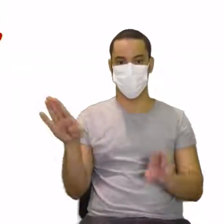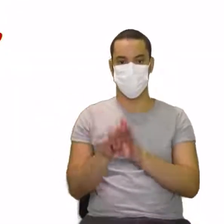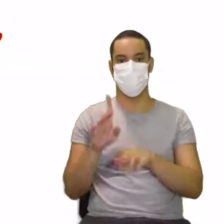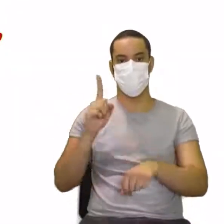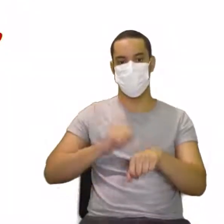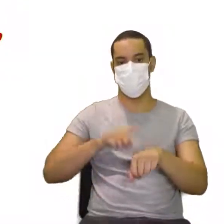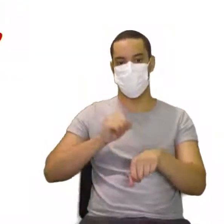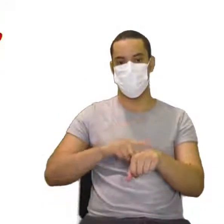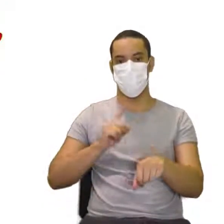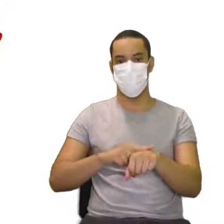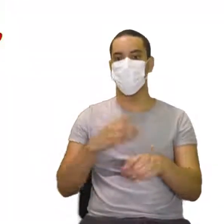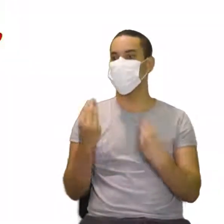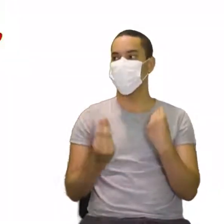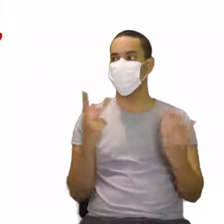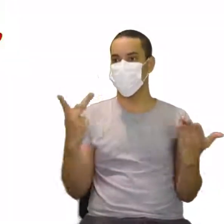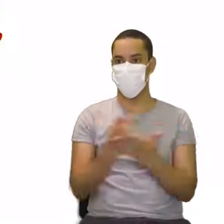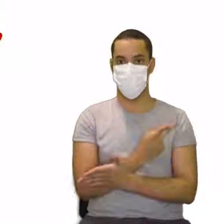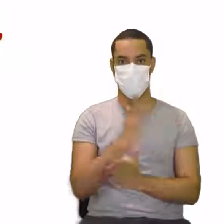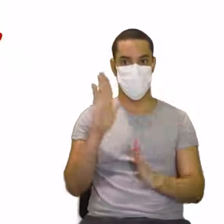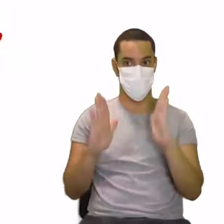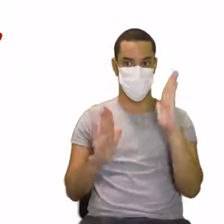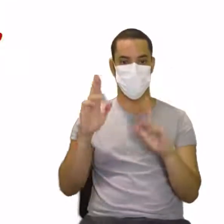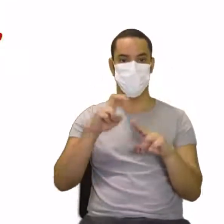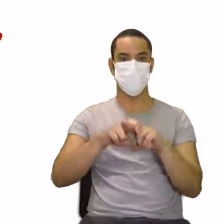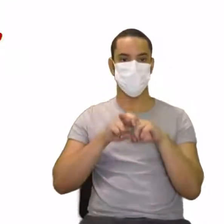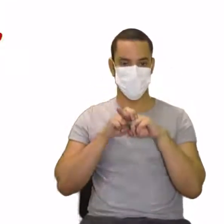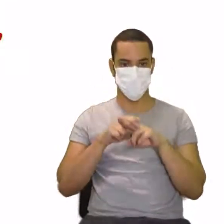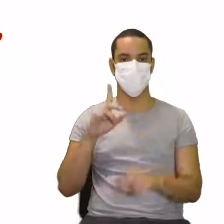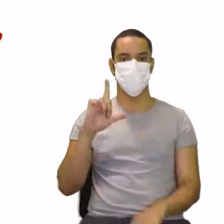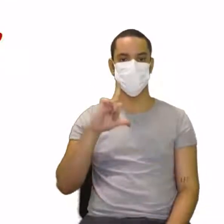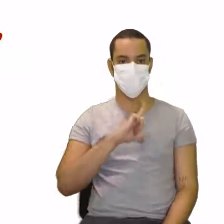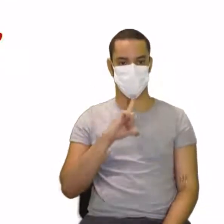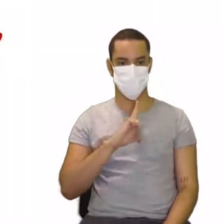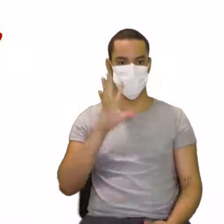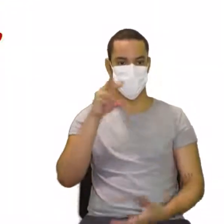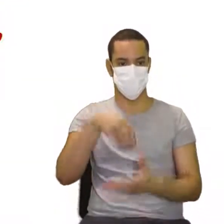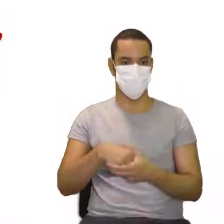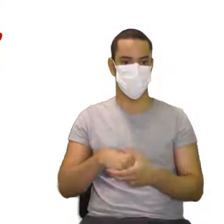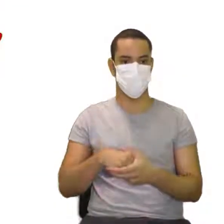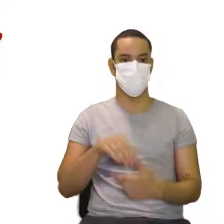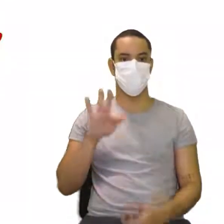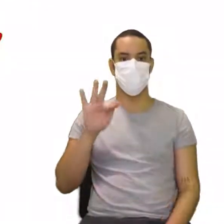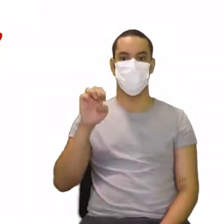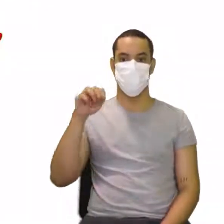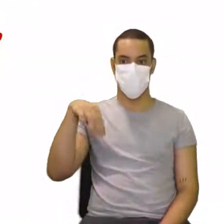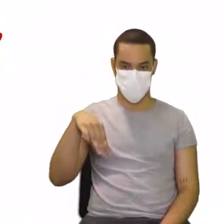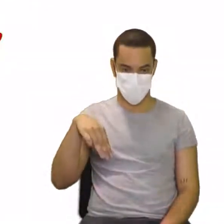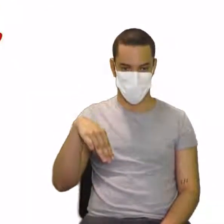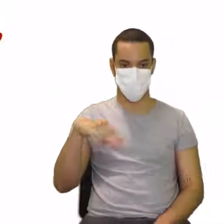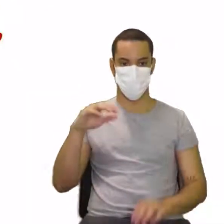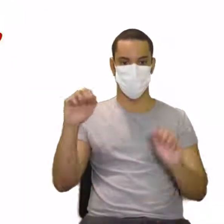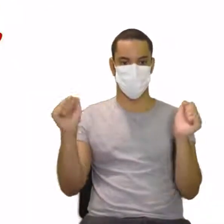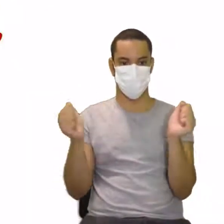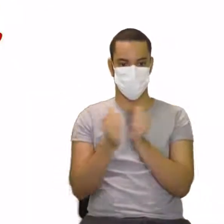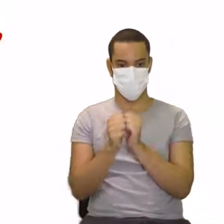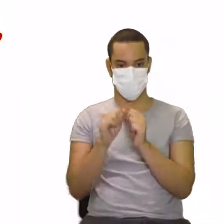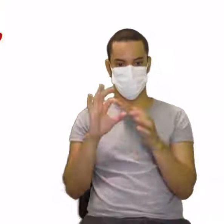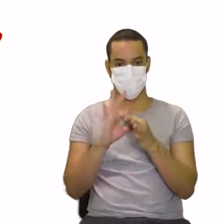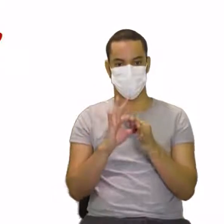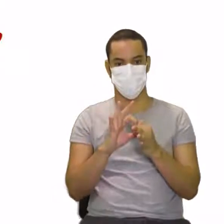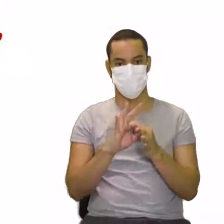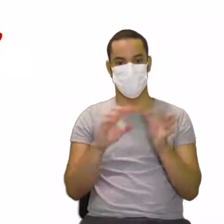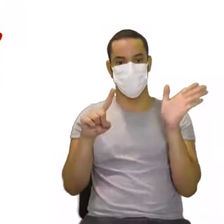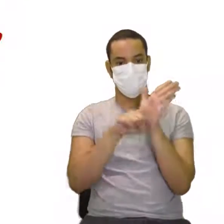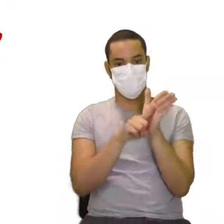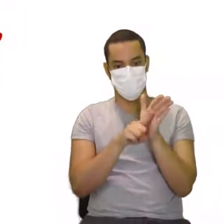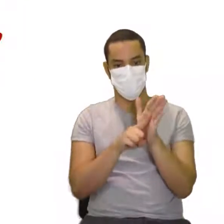o tempo, tá, pessoal? Então, nós temos aqui, ó, a força eletromotriz está com negativo aí da